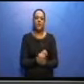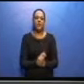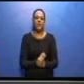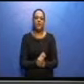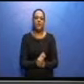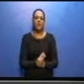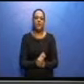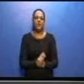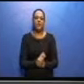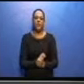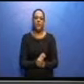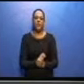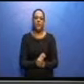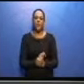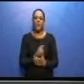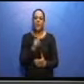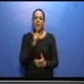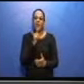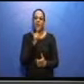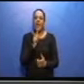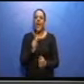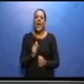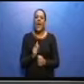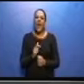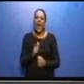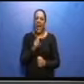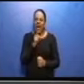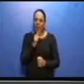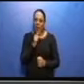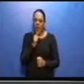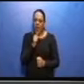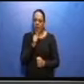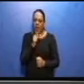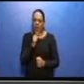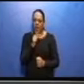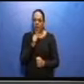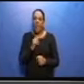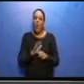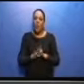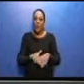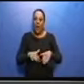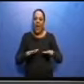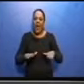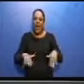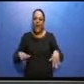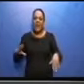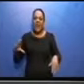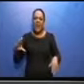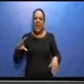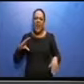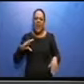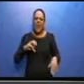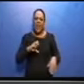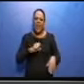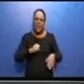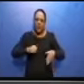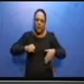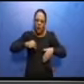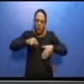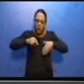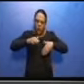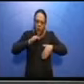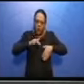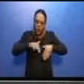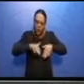vermelha as correntes marítimas quentes, certo? A gente observa aqui embaixo a corrente Índico-Norte. E nós temos as